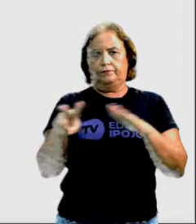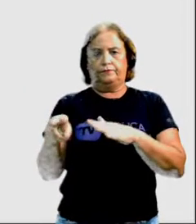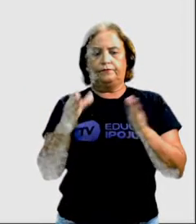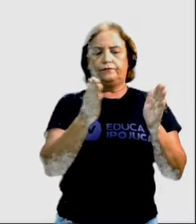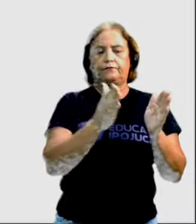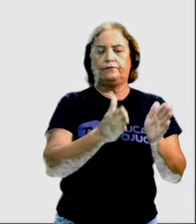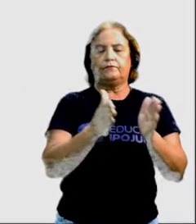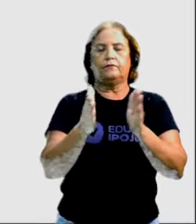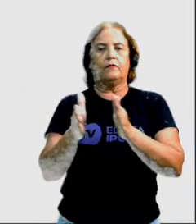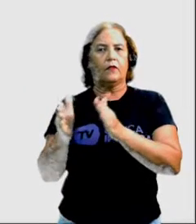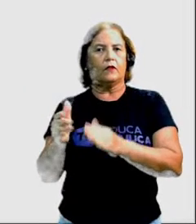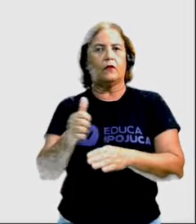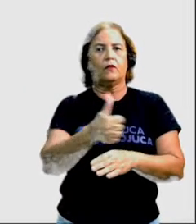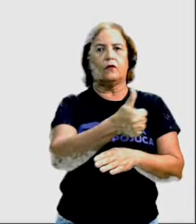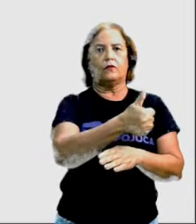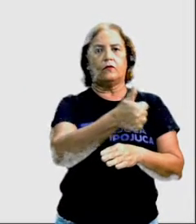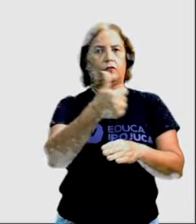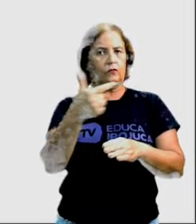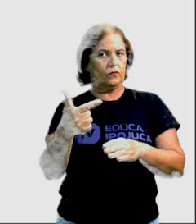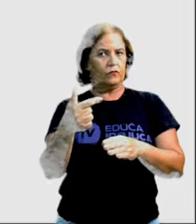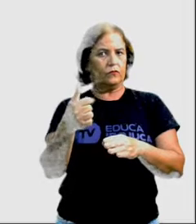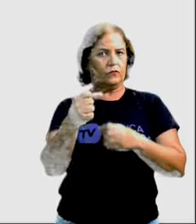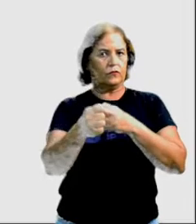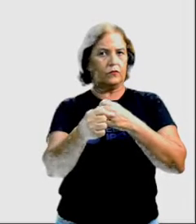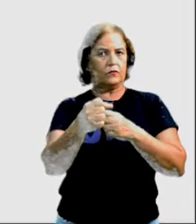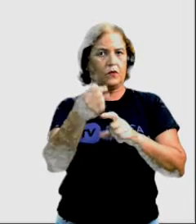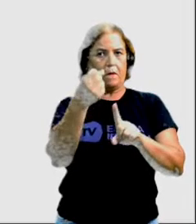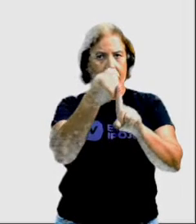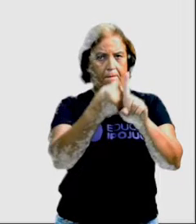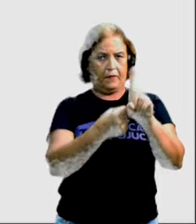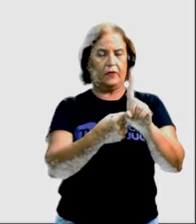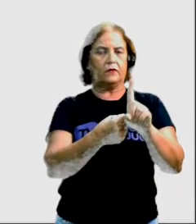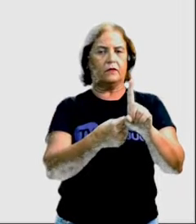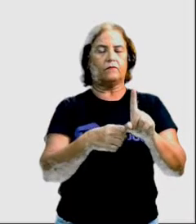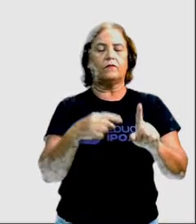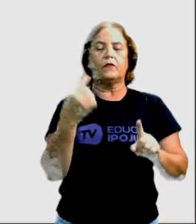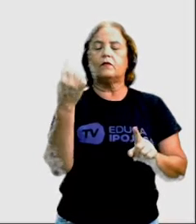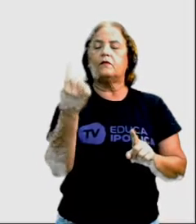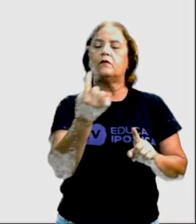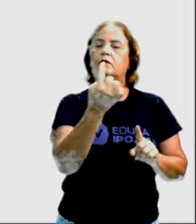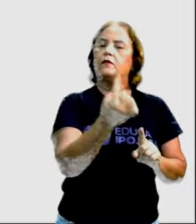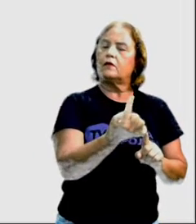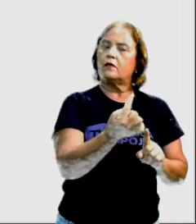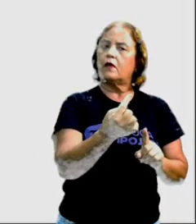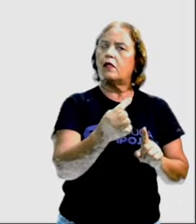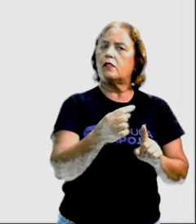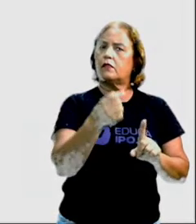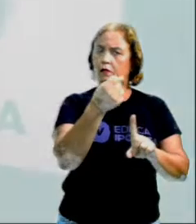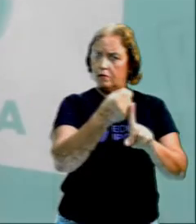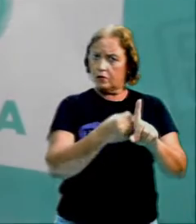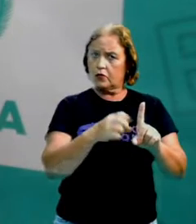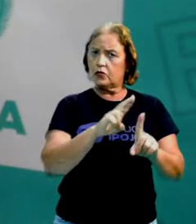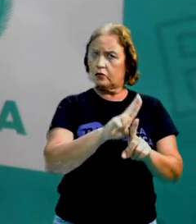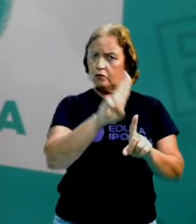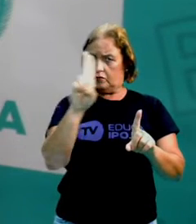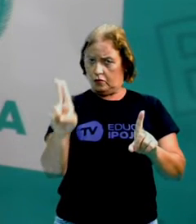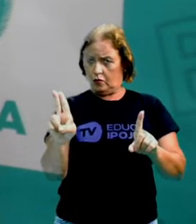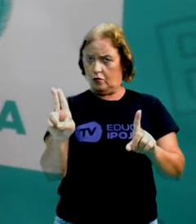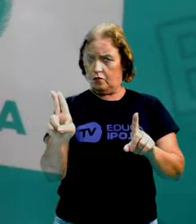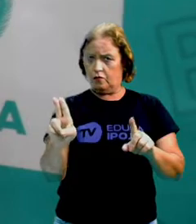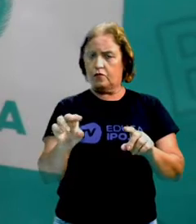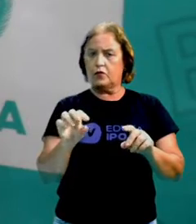e cada mês crianças têm o nome e uma quantidade específica de dias você saber onde